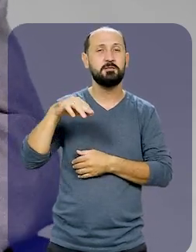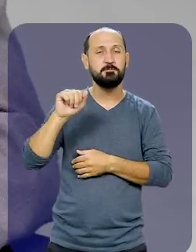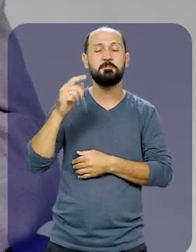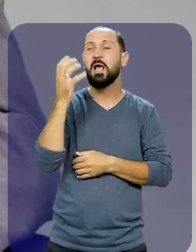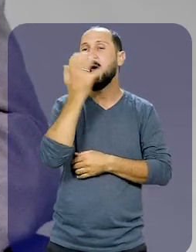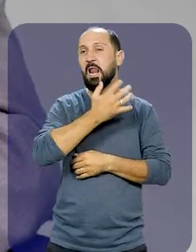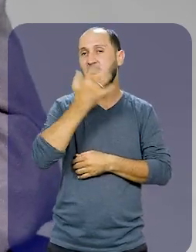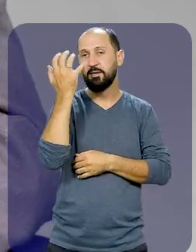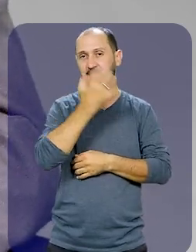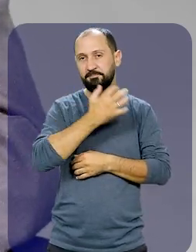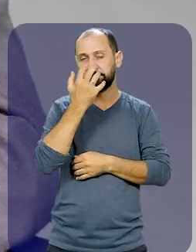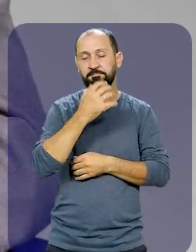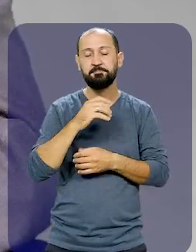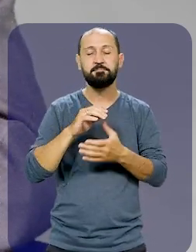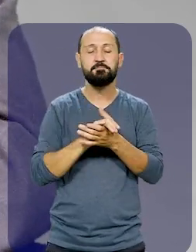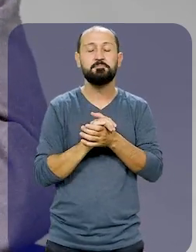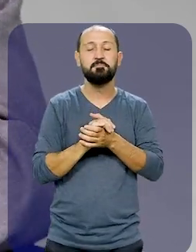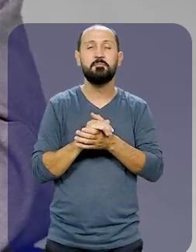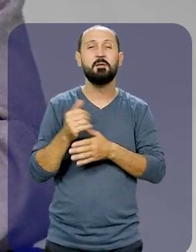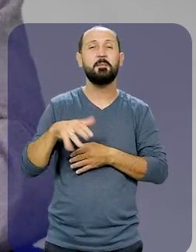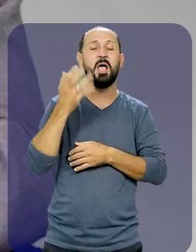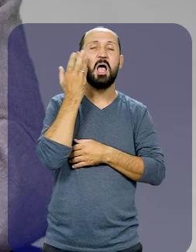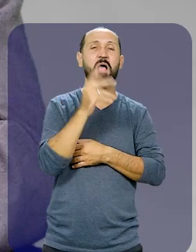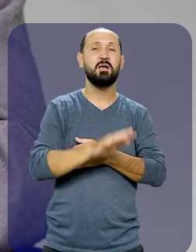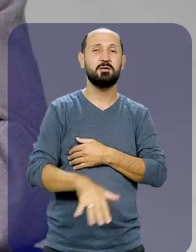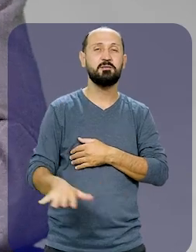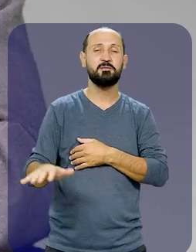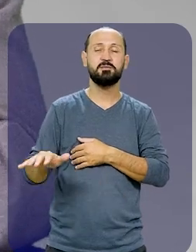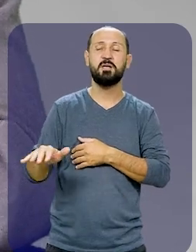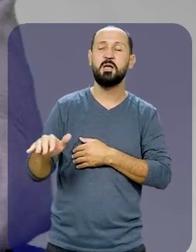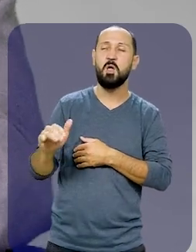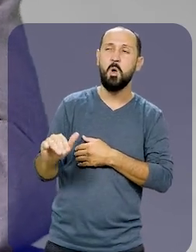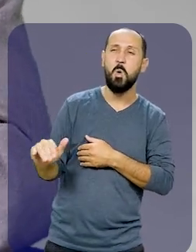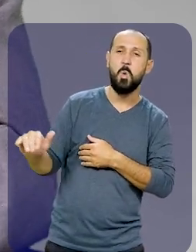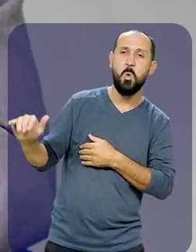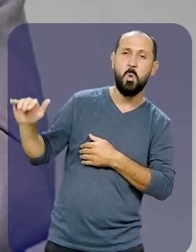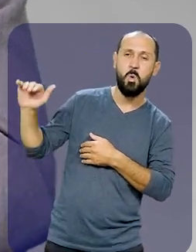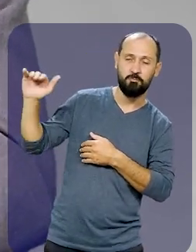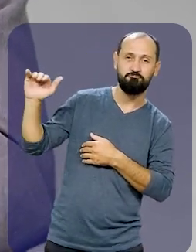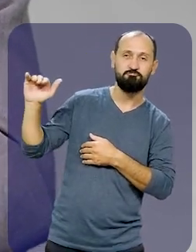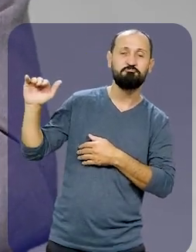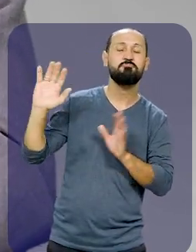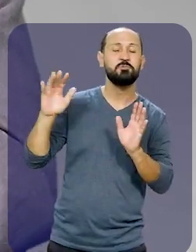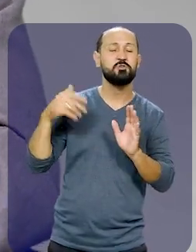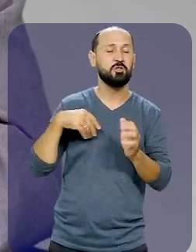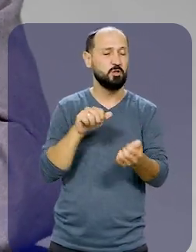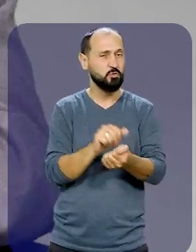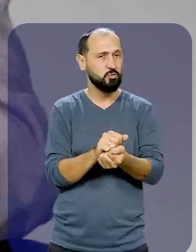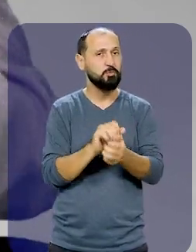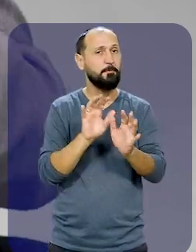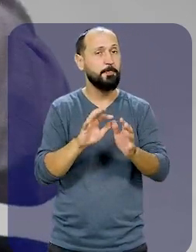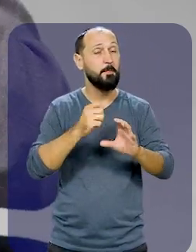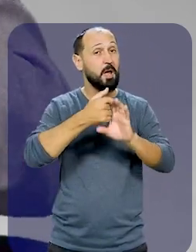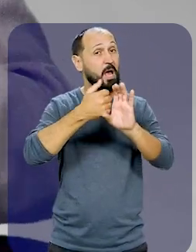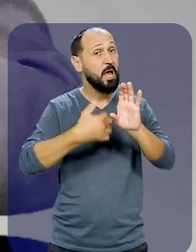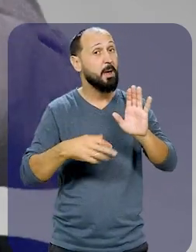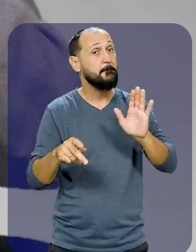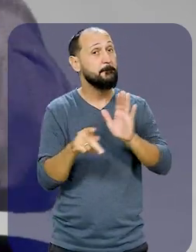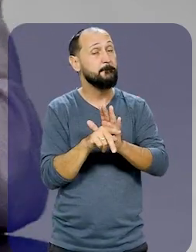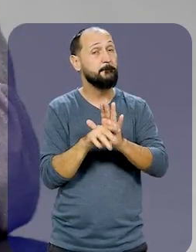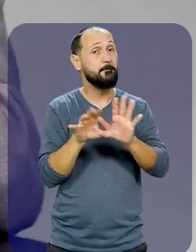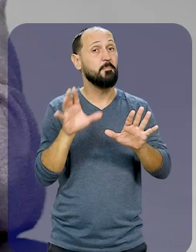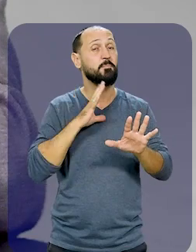asma alérgica e dá mais na infância, adolescência e já vem com ele. É uma